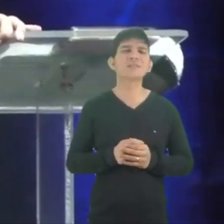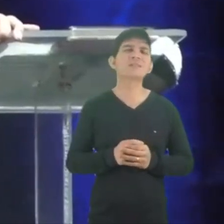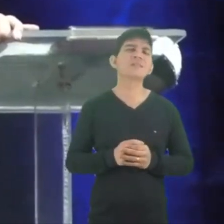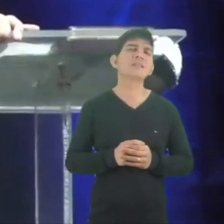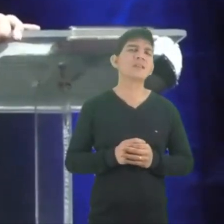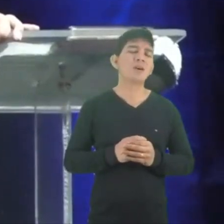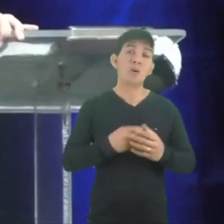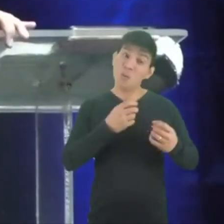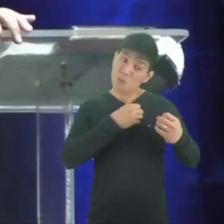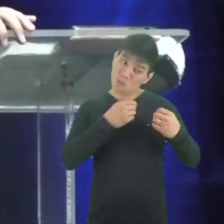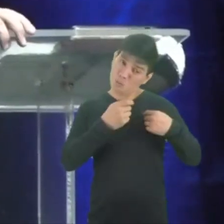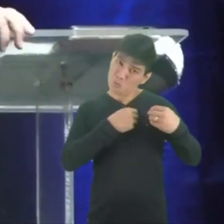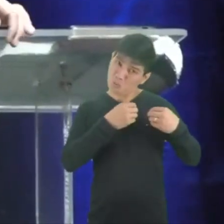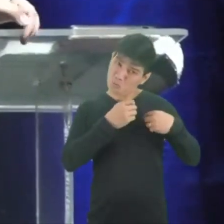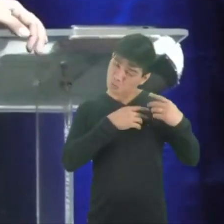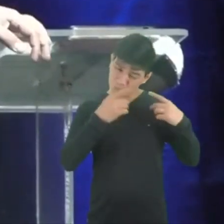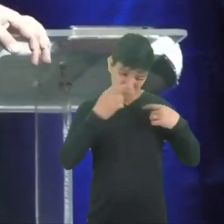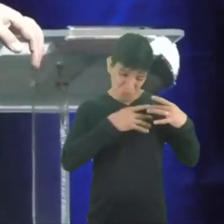apavorado,